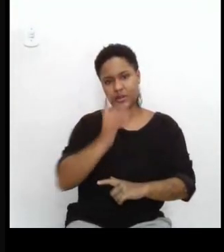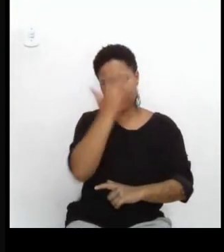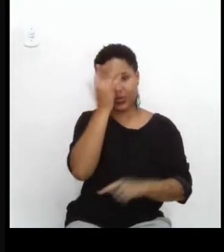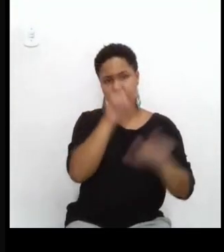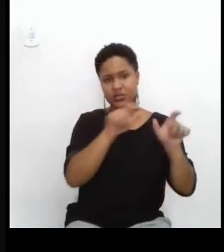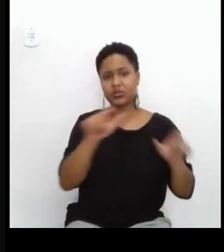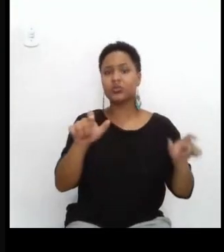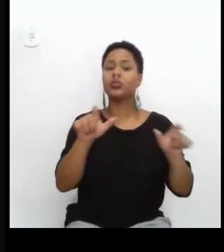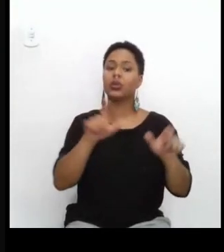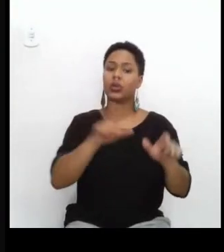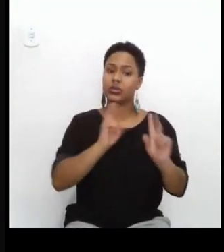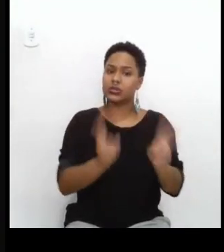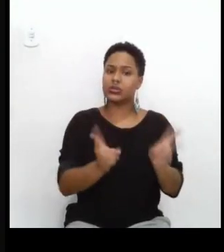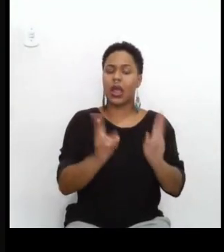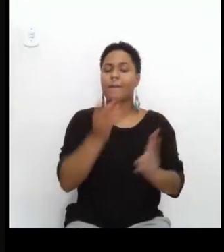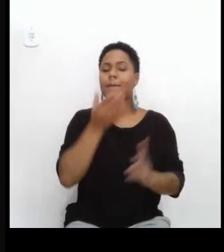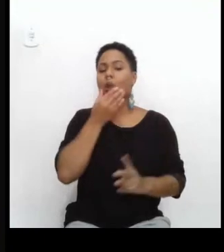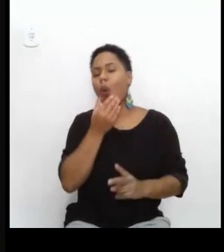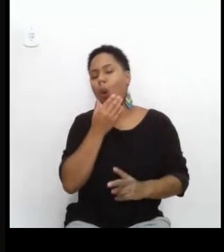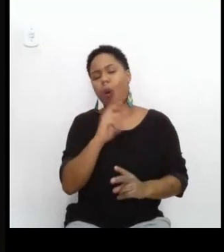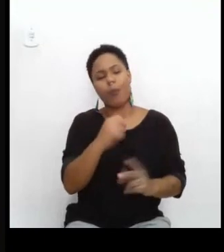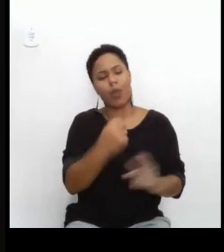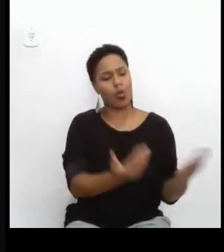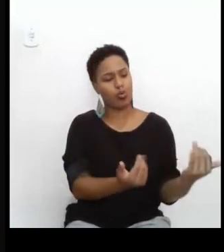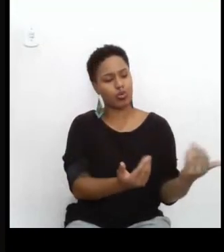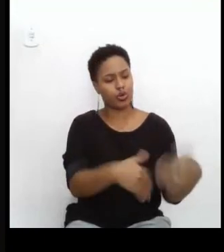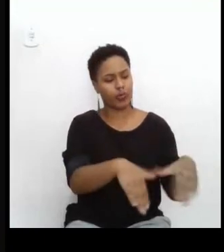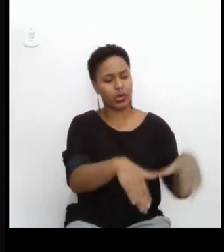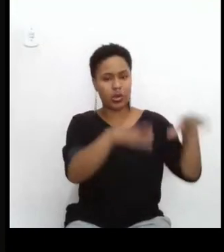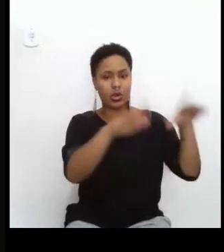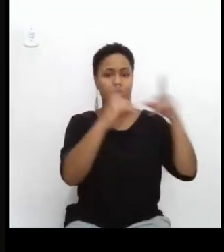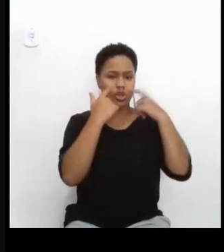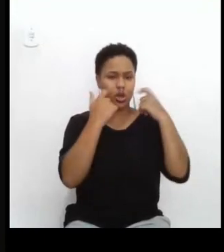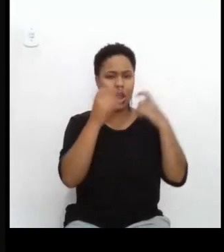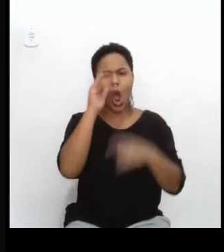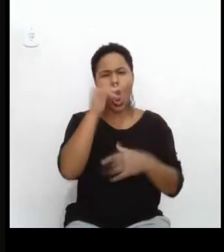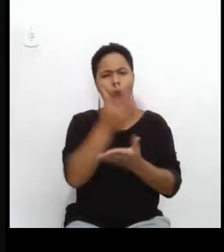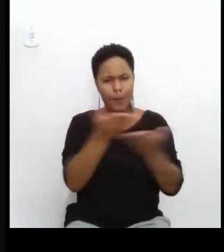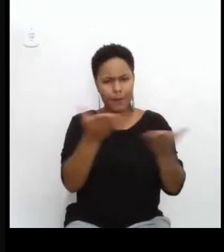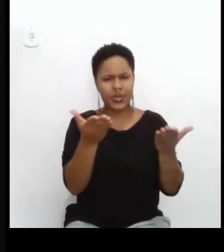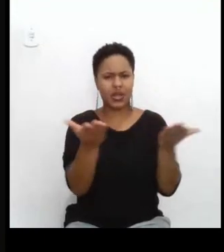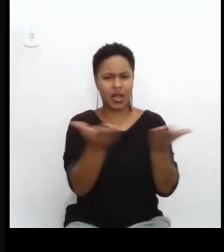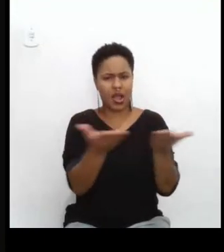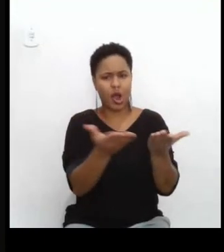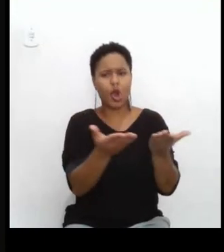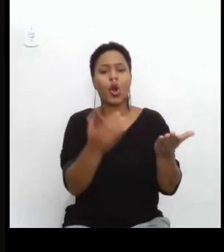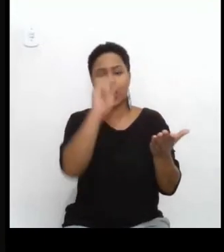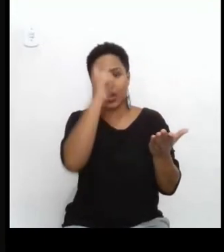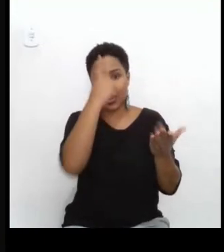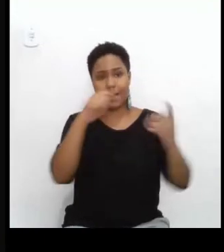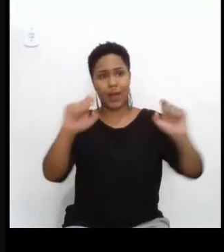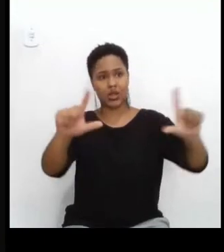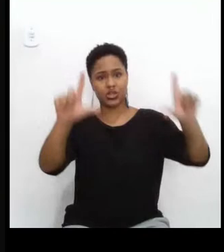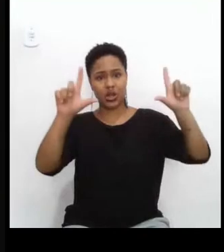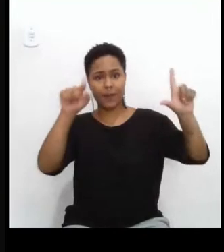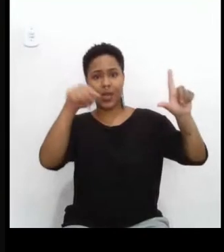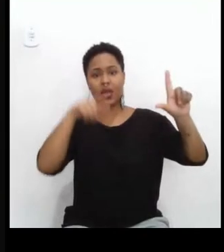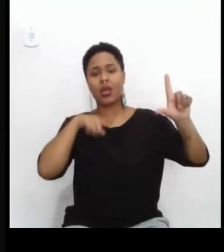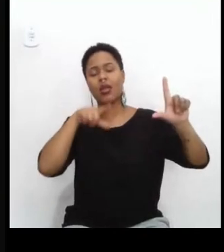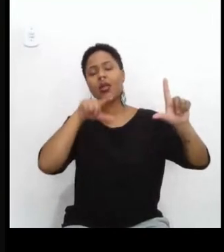reaction expediente normal a chance still life of Talent for